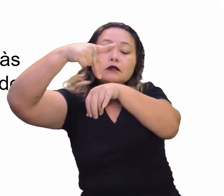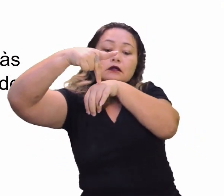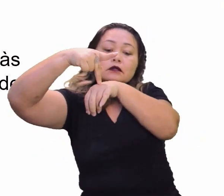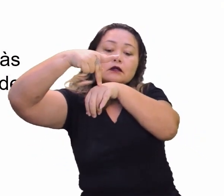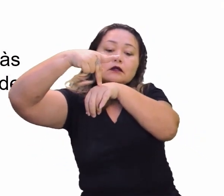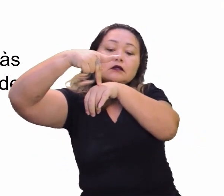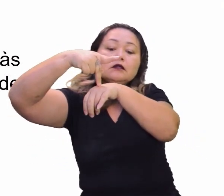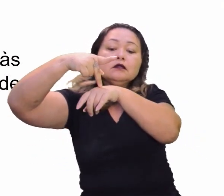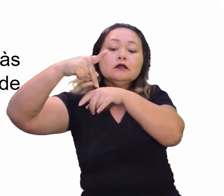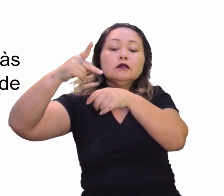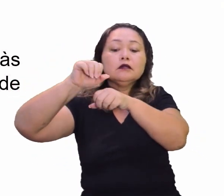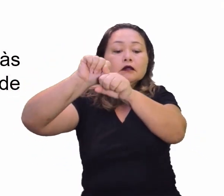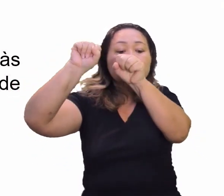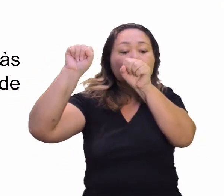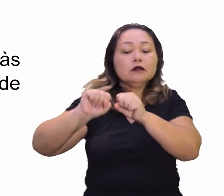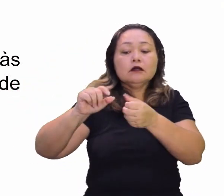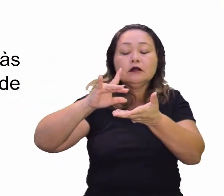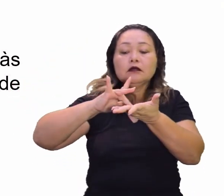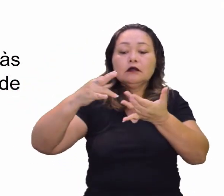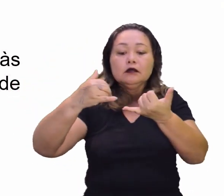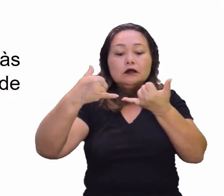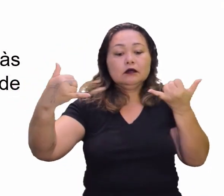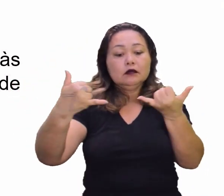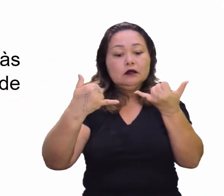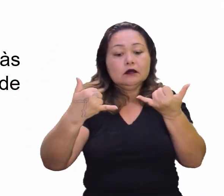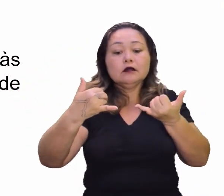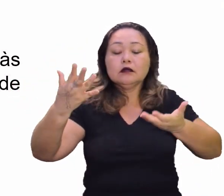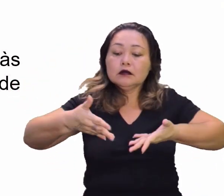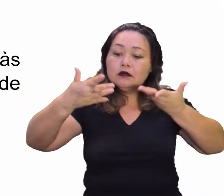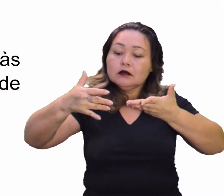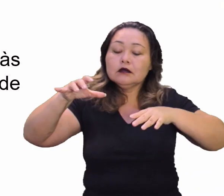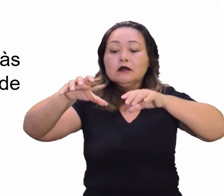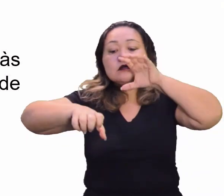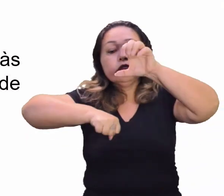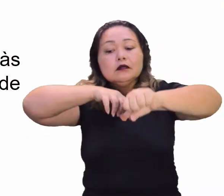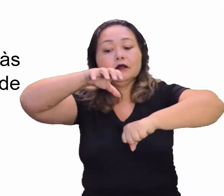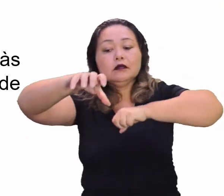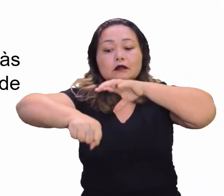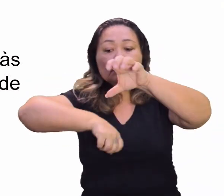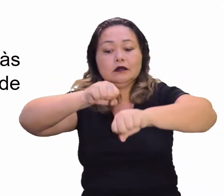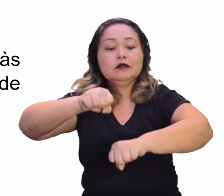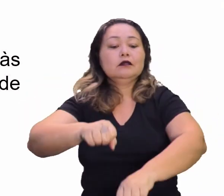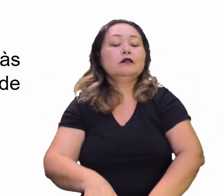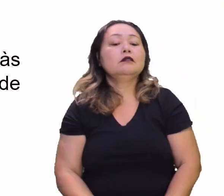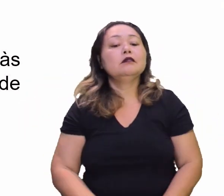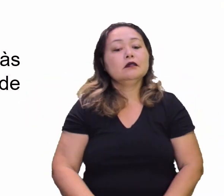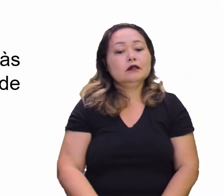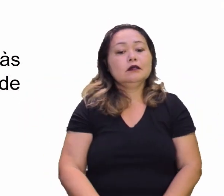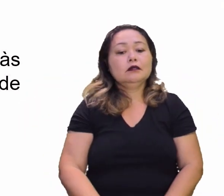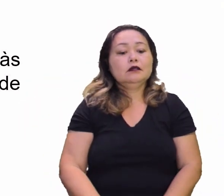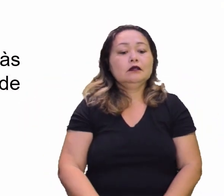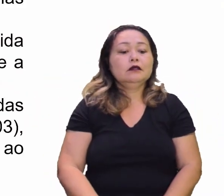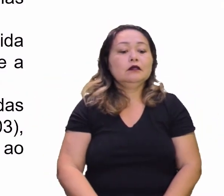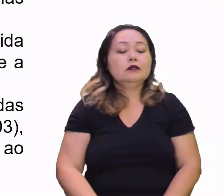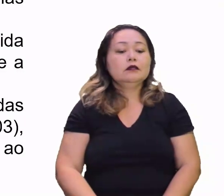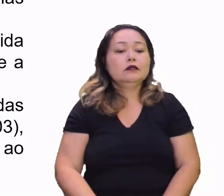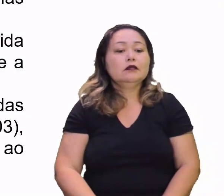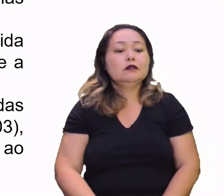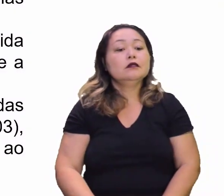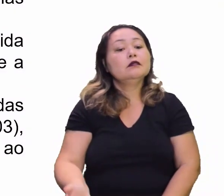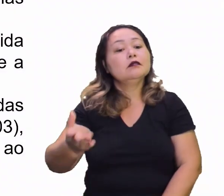regiões do país por meio de um sistema de telégrafos que deu novo impulso à colonização.